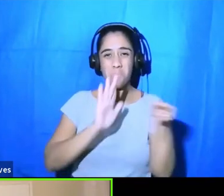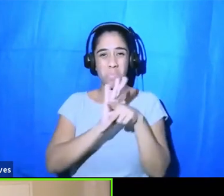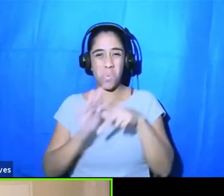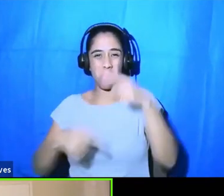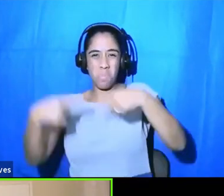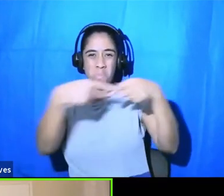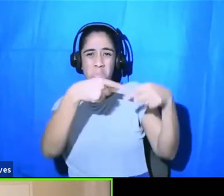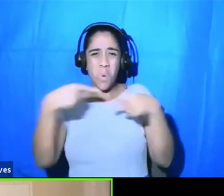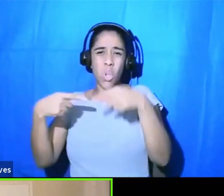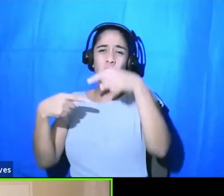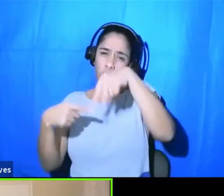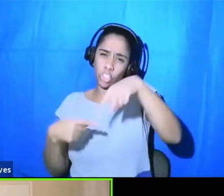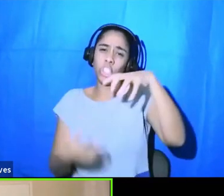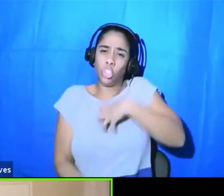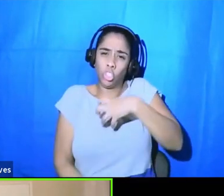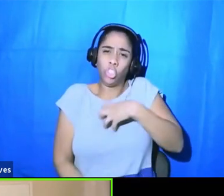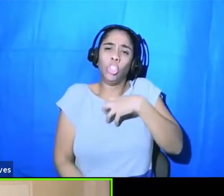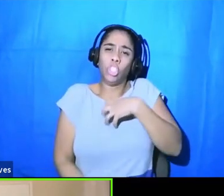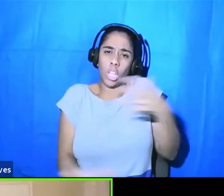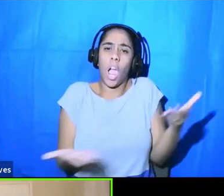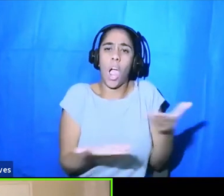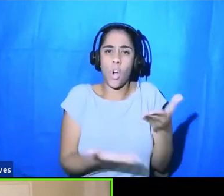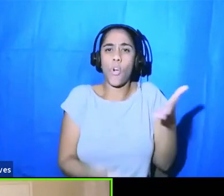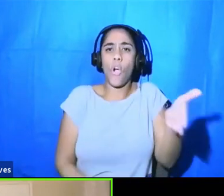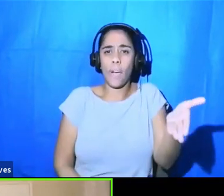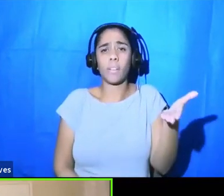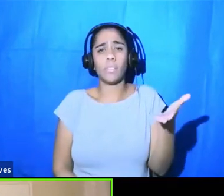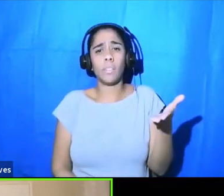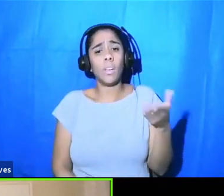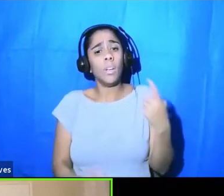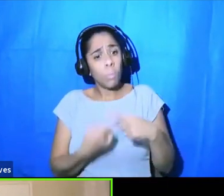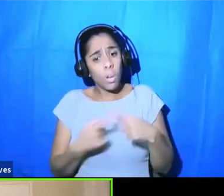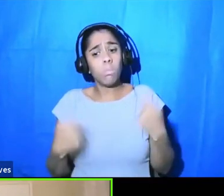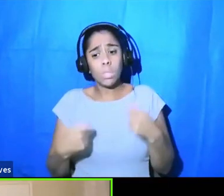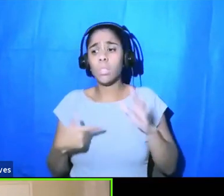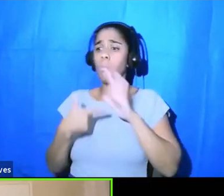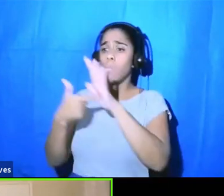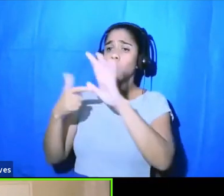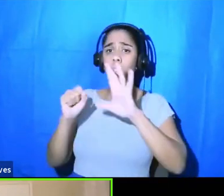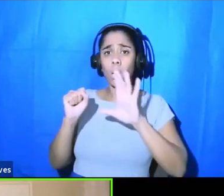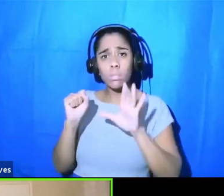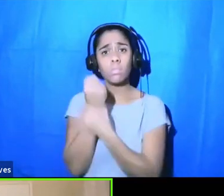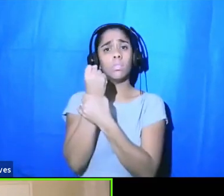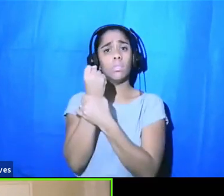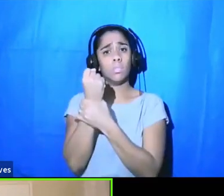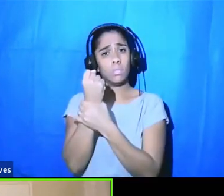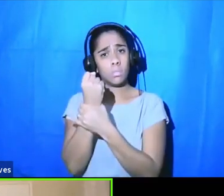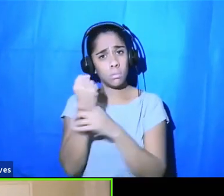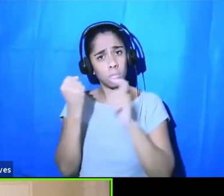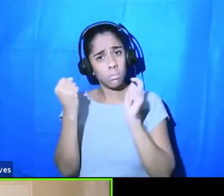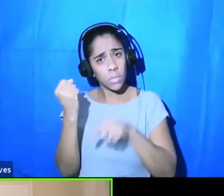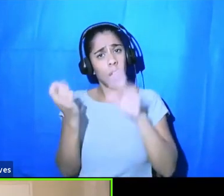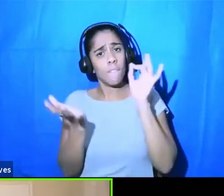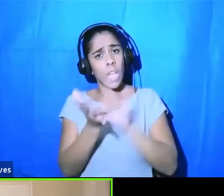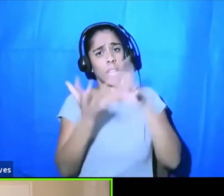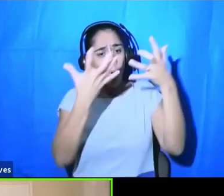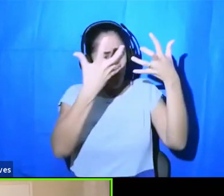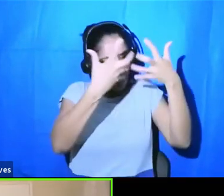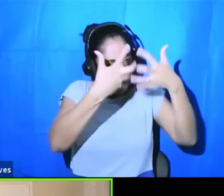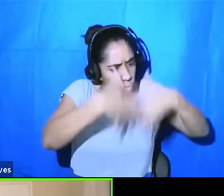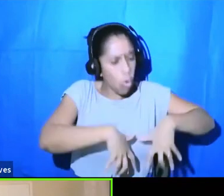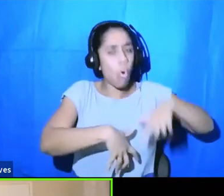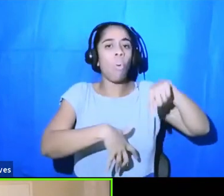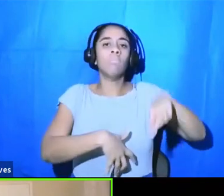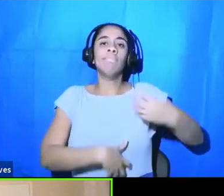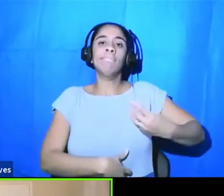função da atividade política democrática de os povos e onde nossas vidas particularmente nossas